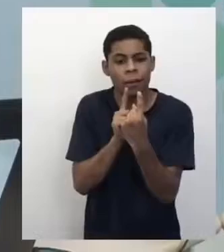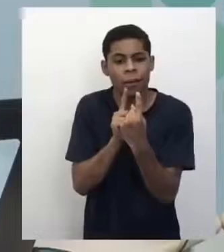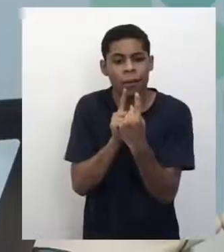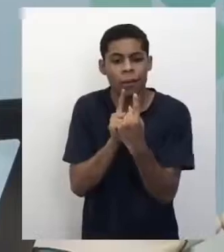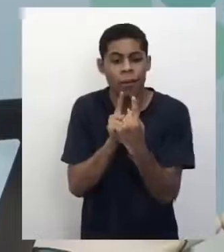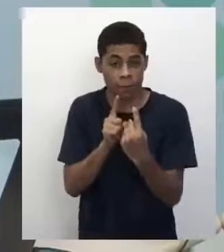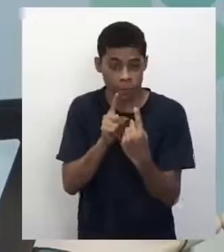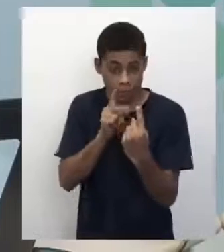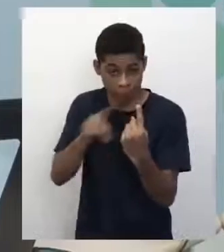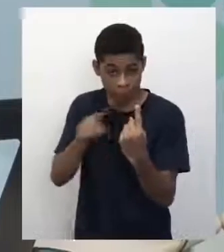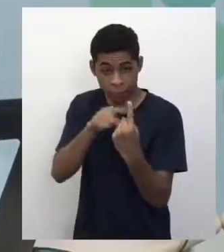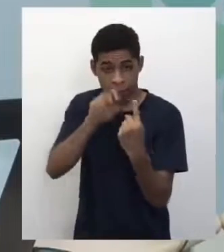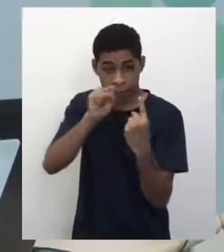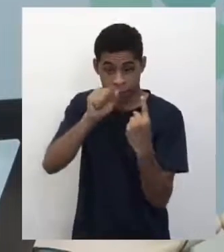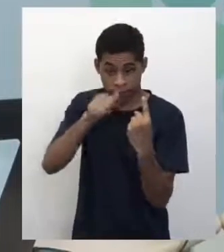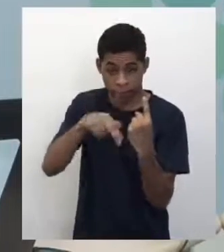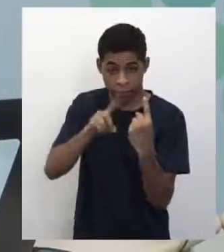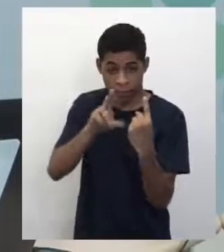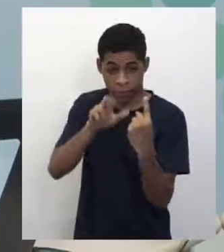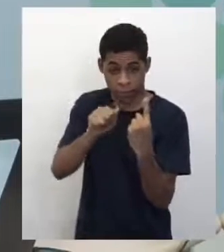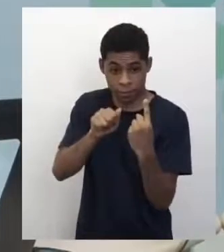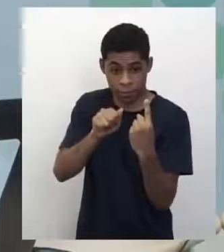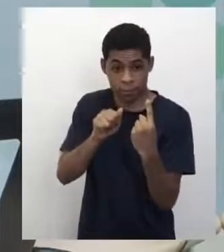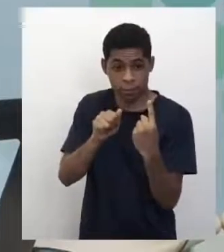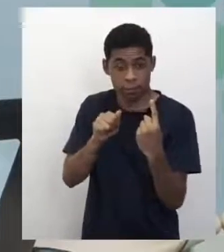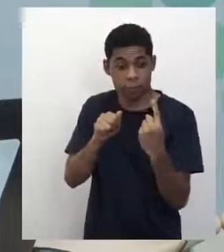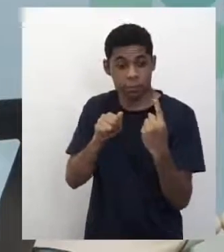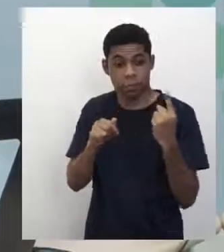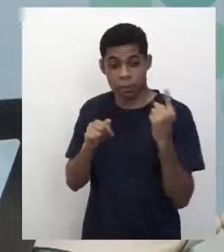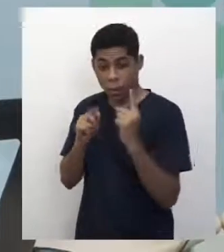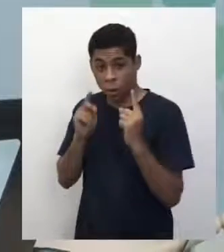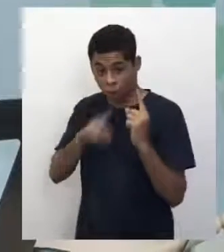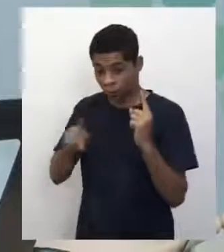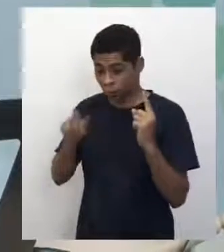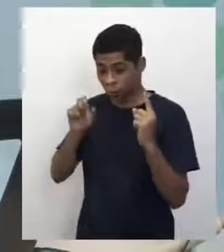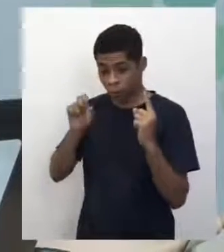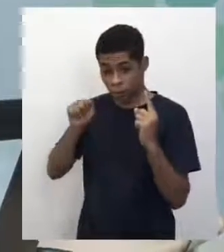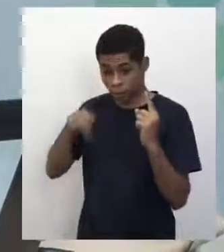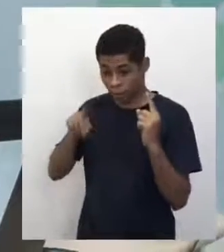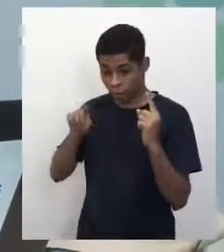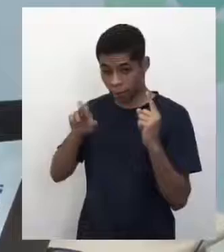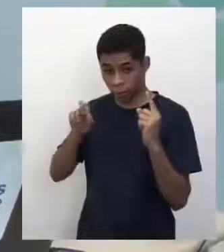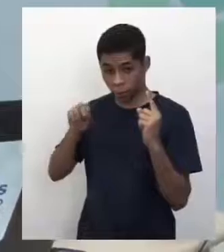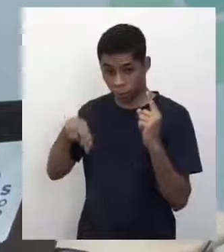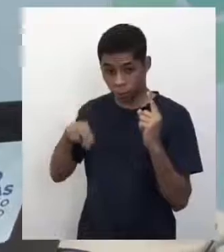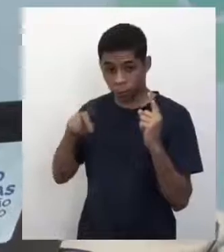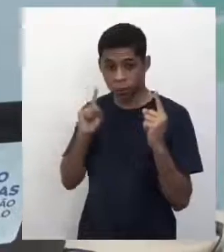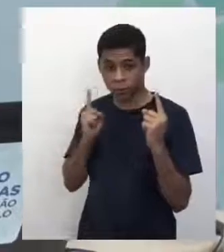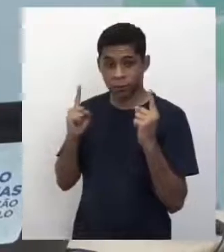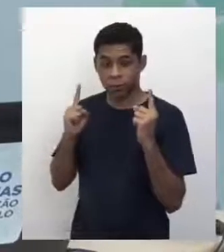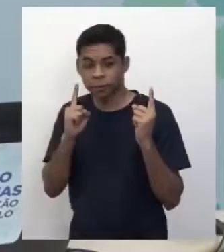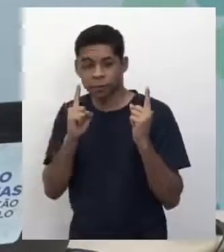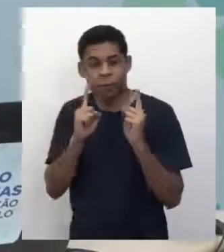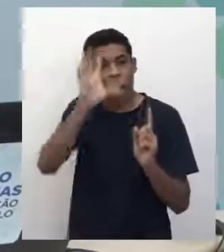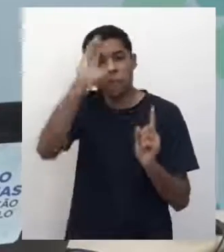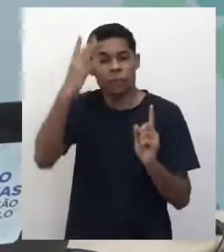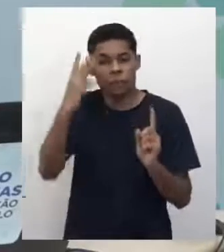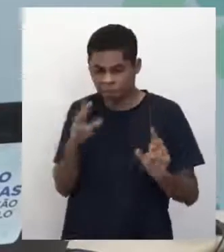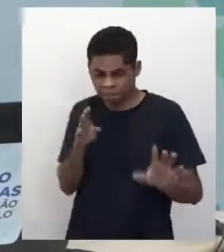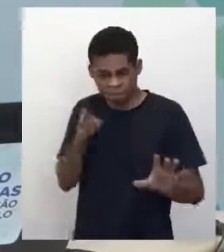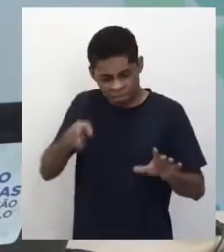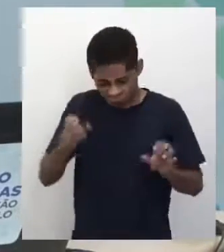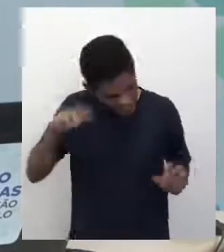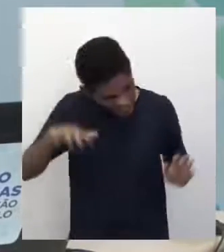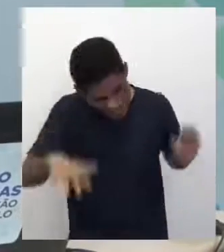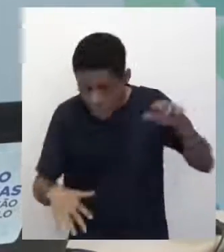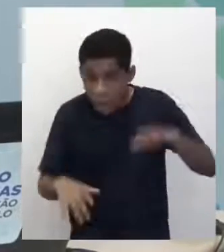A professora Sandra, em uma linda de sol, o professor Anderson resolveu, eu acho que sou eu, resolveu nadar e de repente um